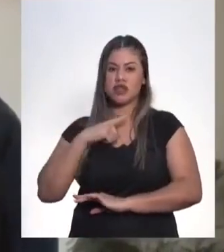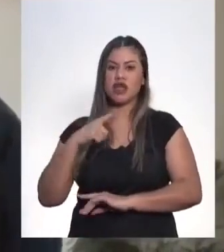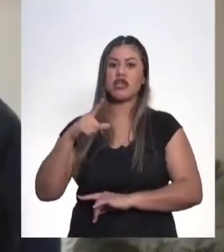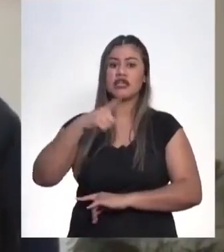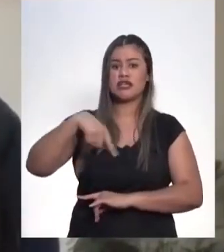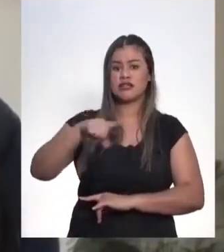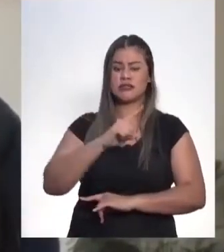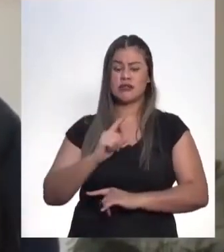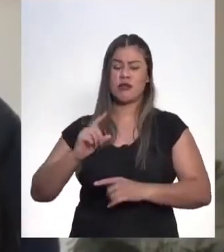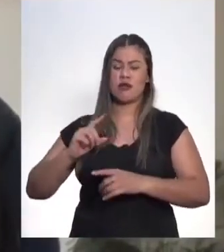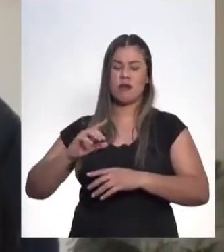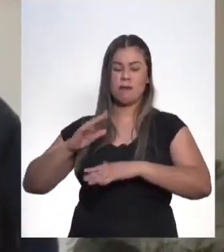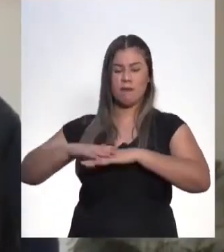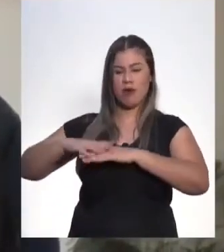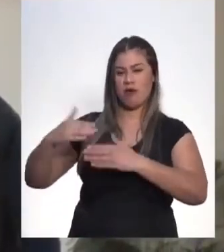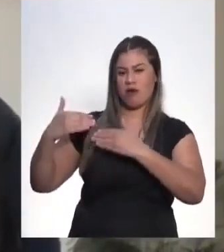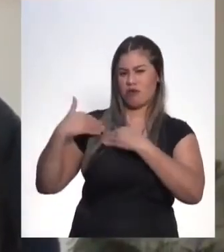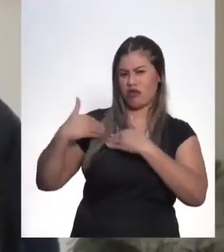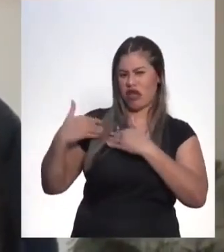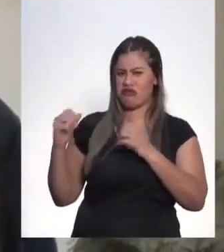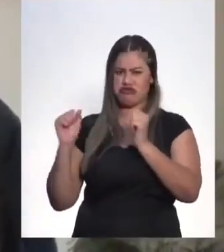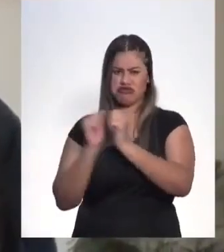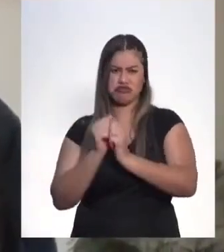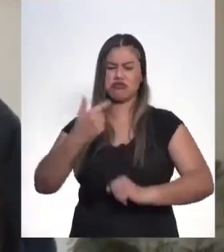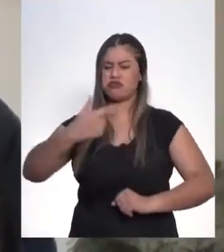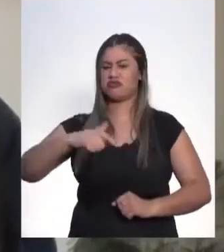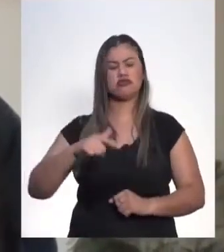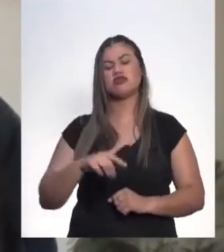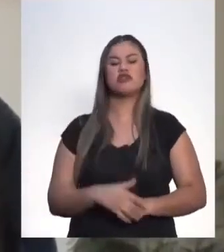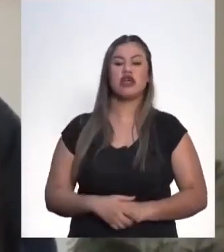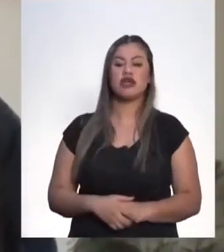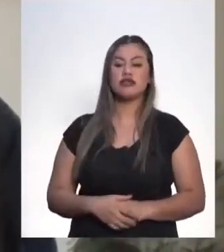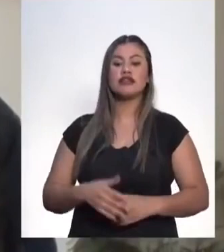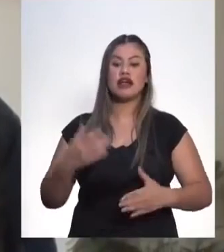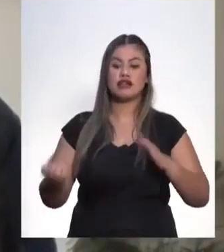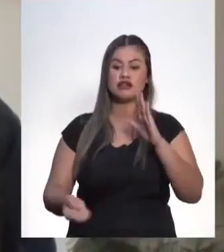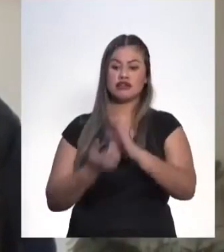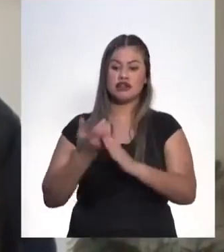não participam deste momento. E forma-se ali um